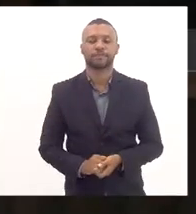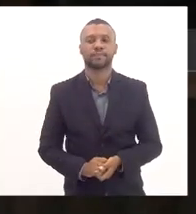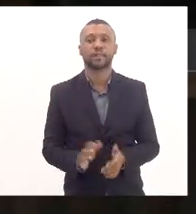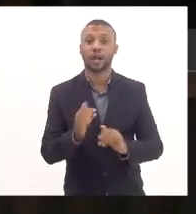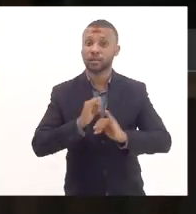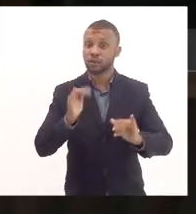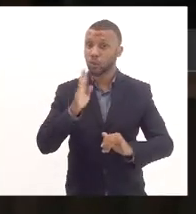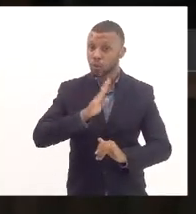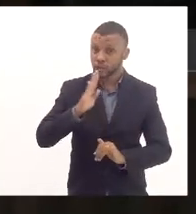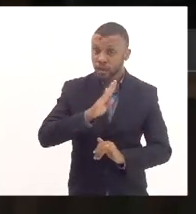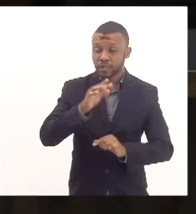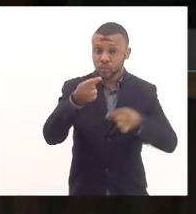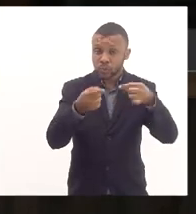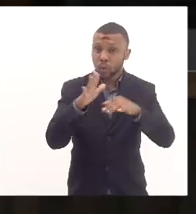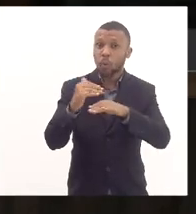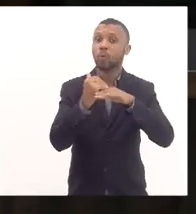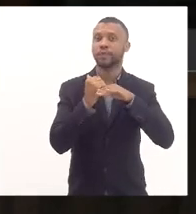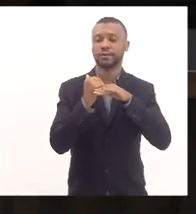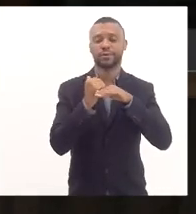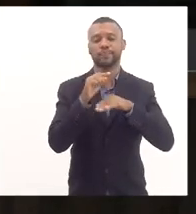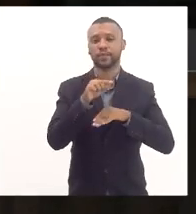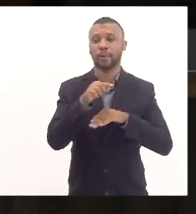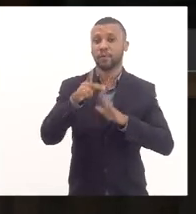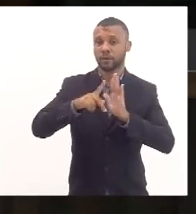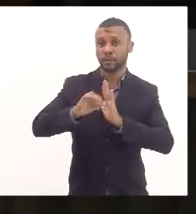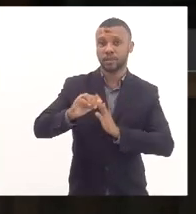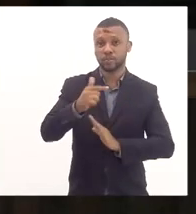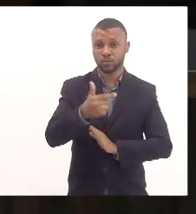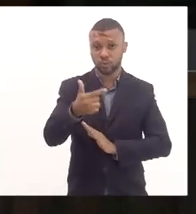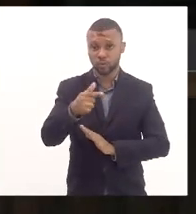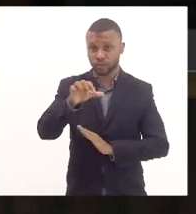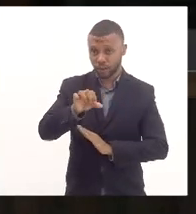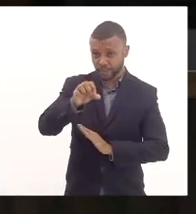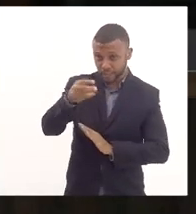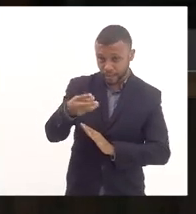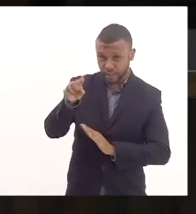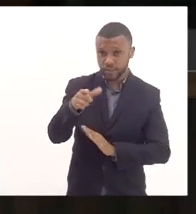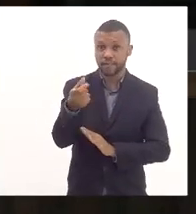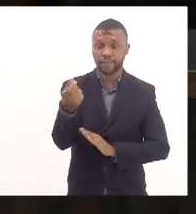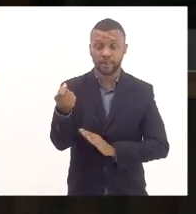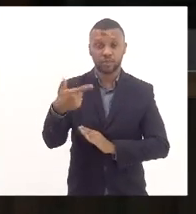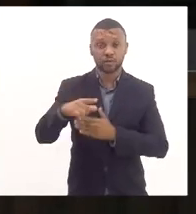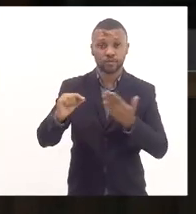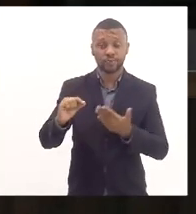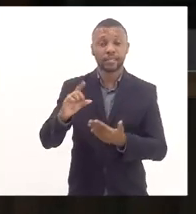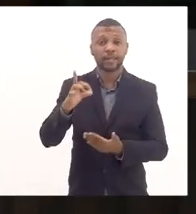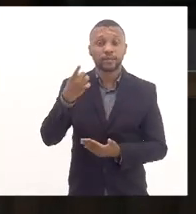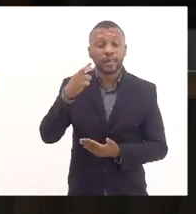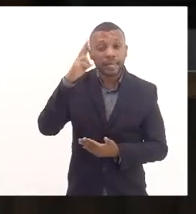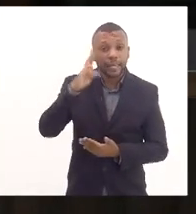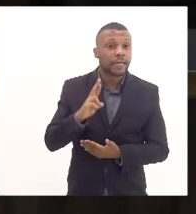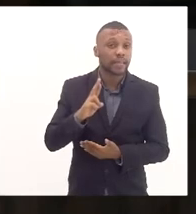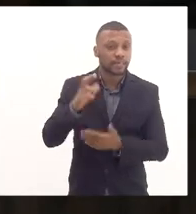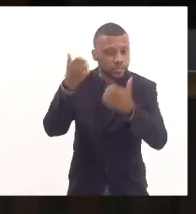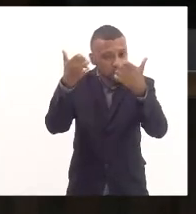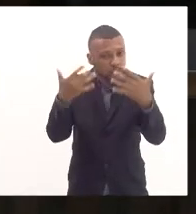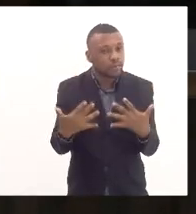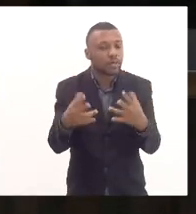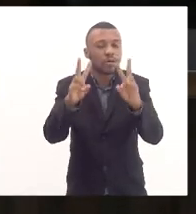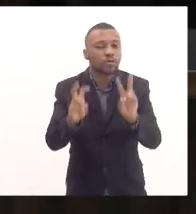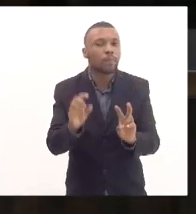anuncio em regime de urgência em discussão única projeto de lei 22 93 e 20 de altura deputada Renata Souza expõe